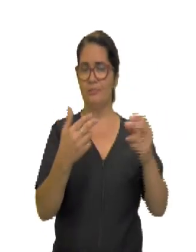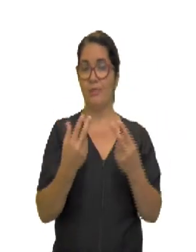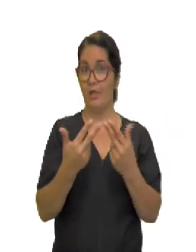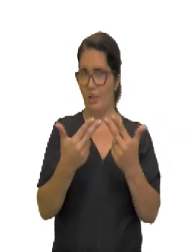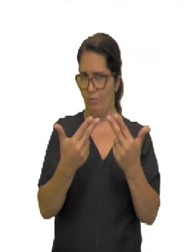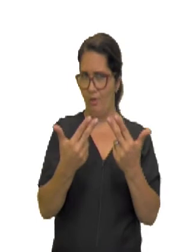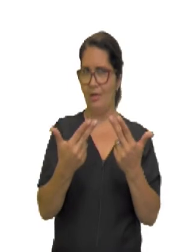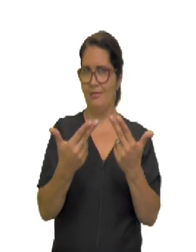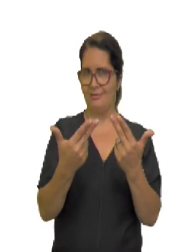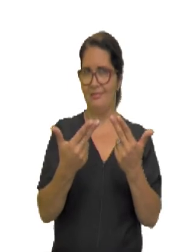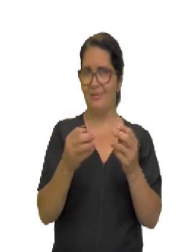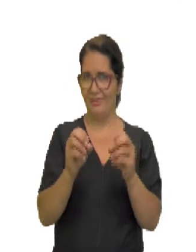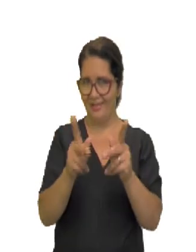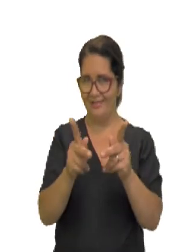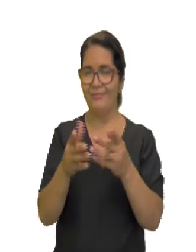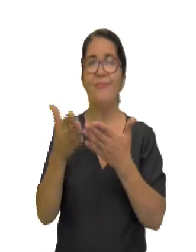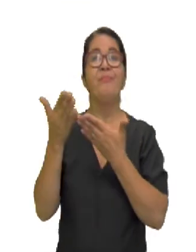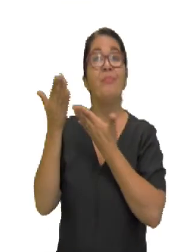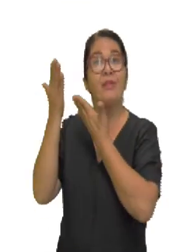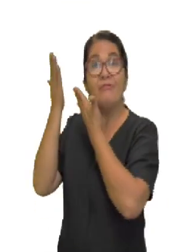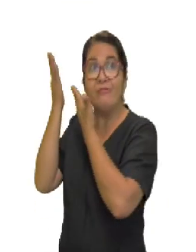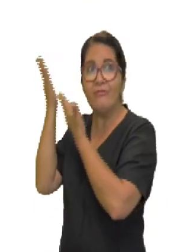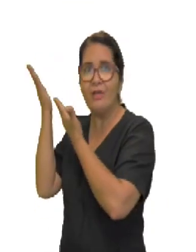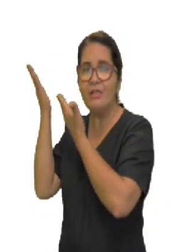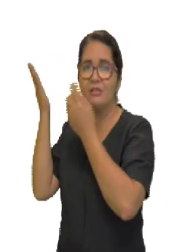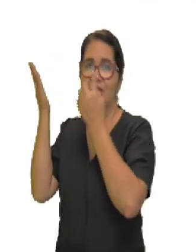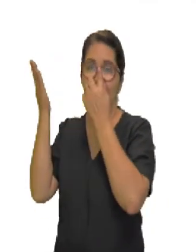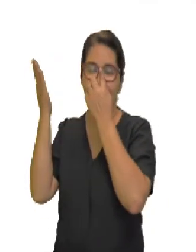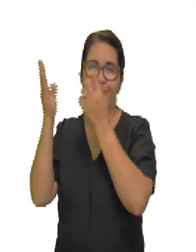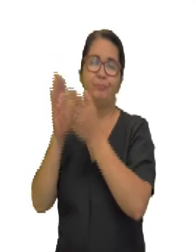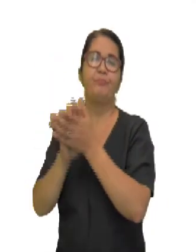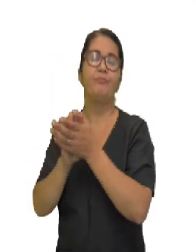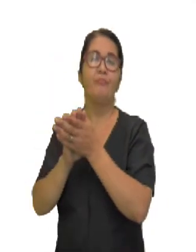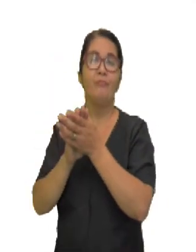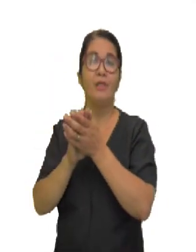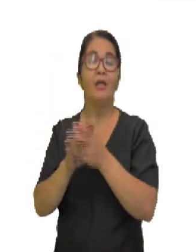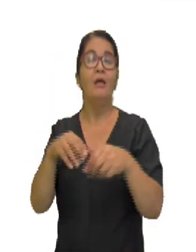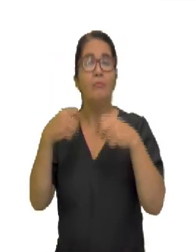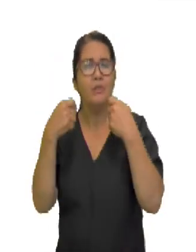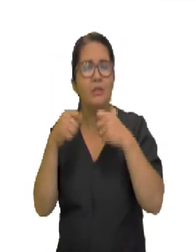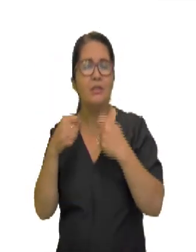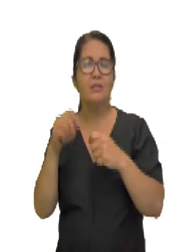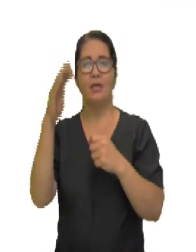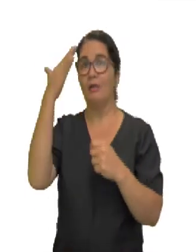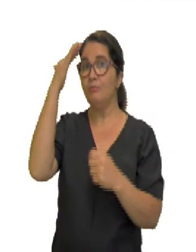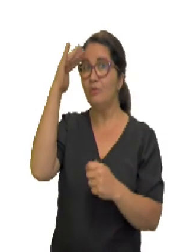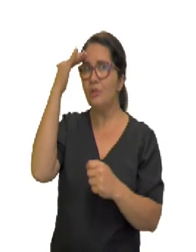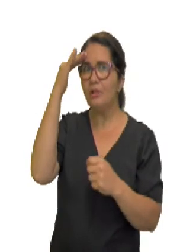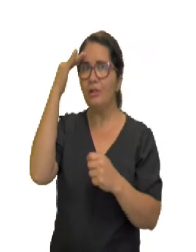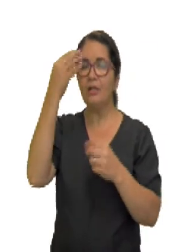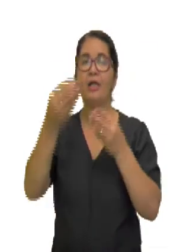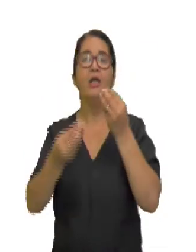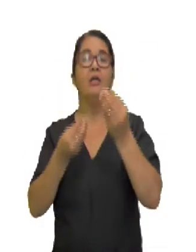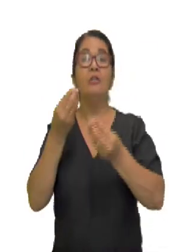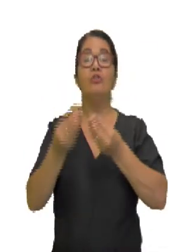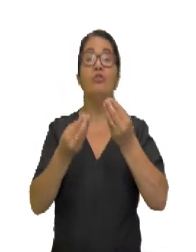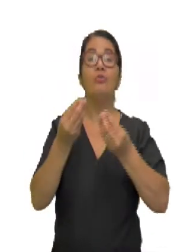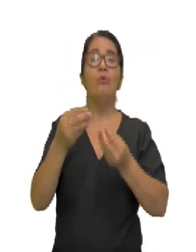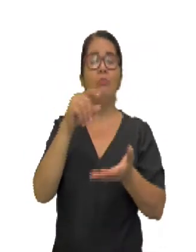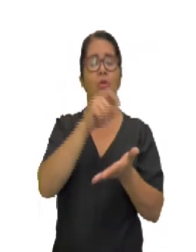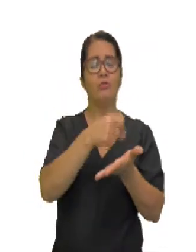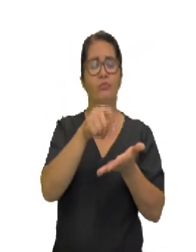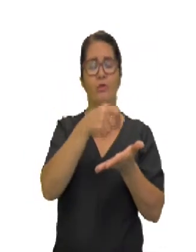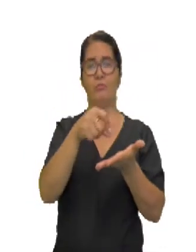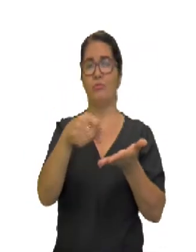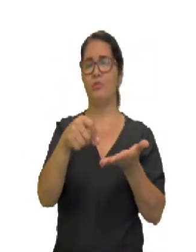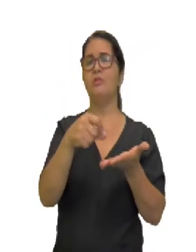precisamos entender que lá no superlativo não há uma comparação, não é mesmo? E o grau comparativo sim. E dentro do grau